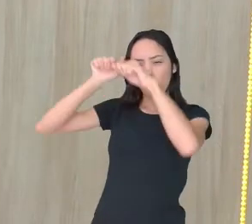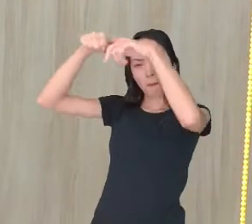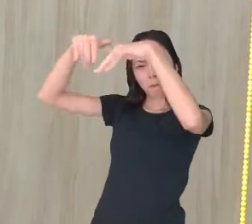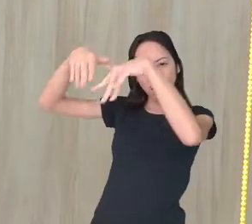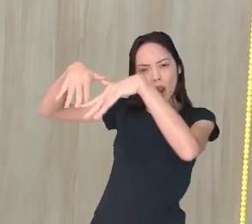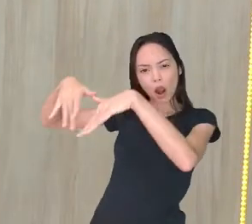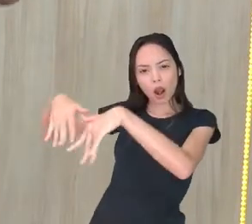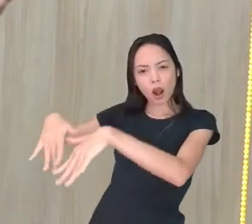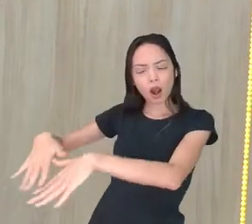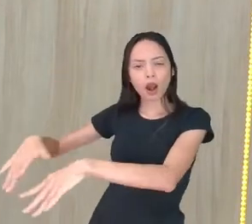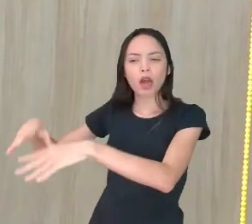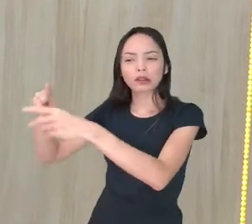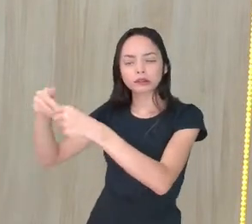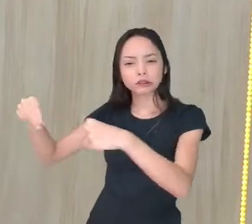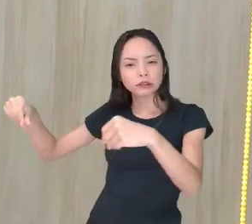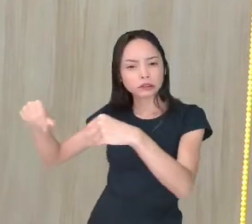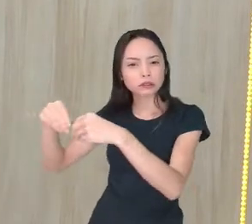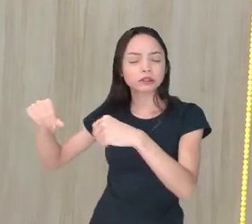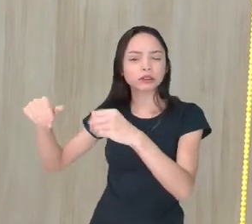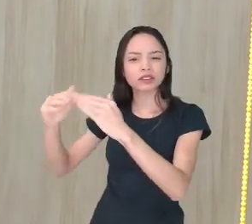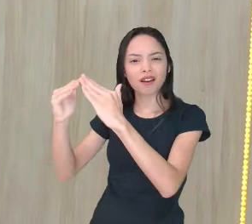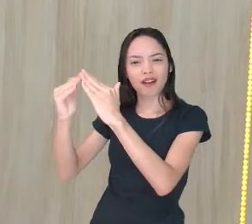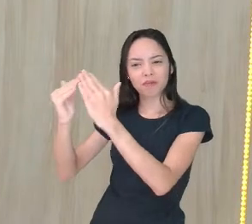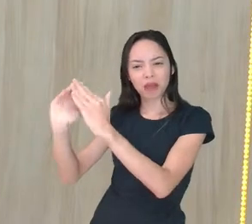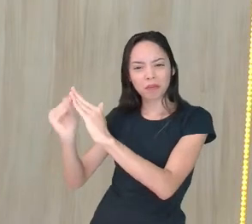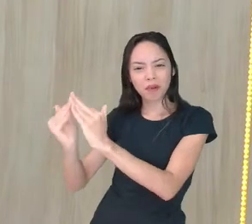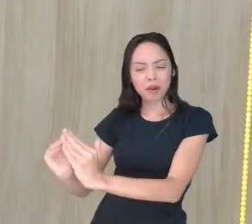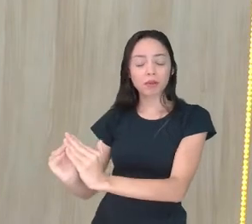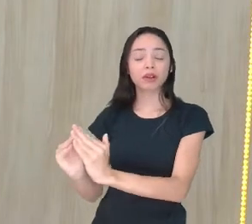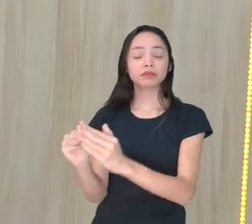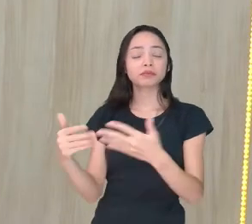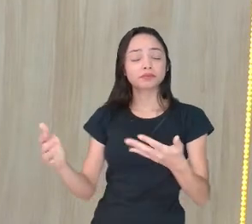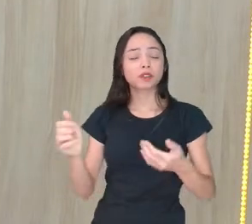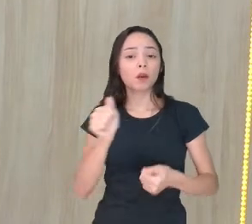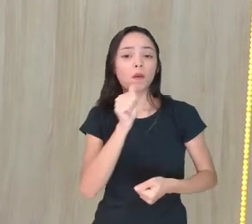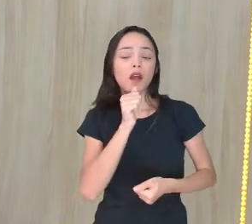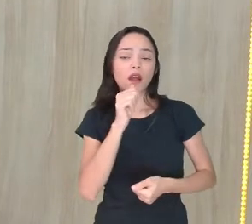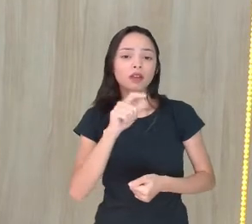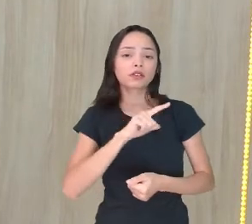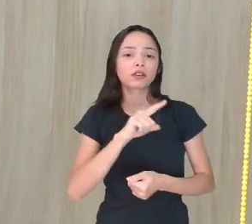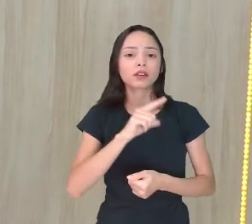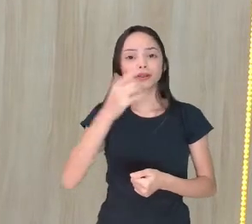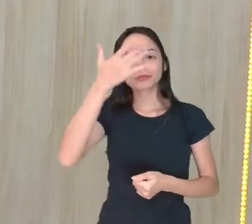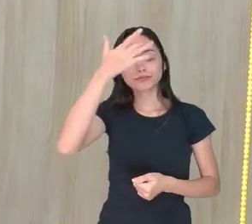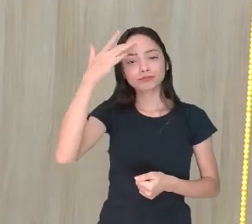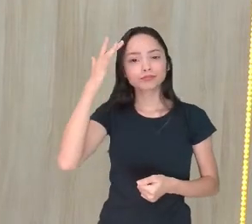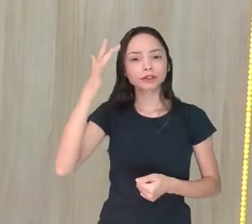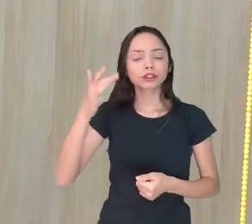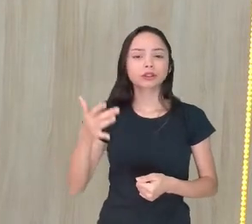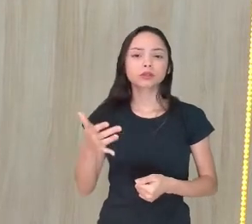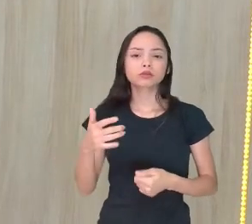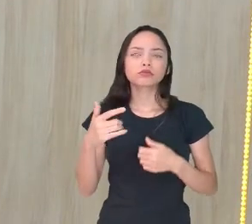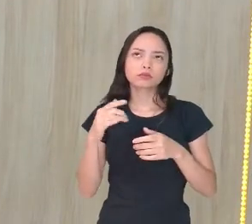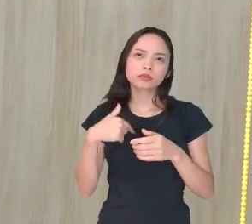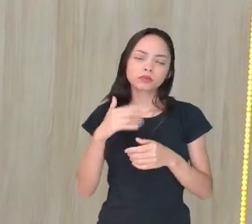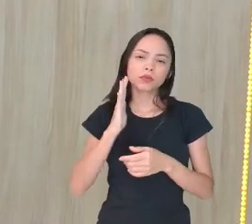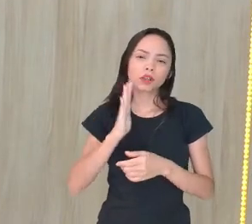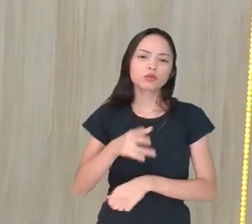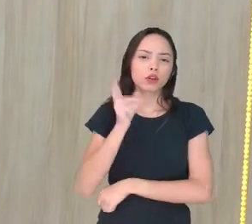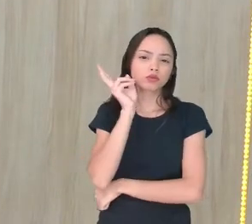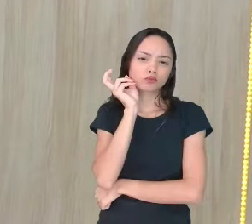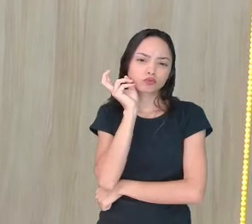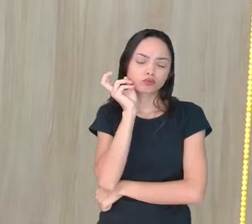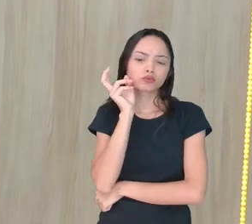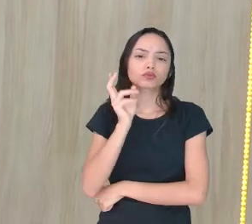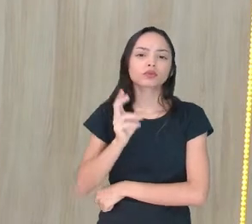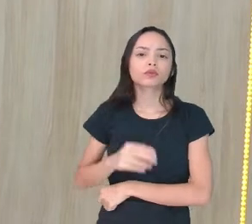E recentemente a gente ainda tem algumas pessoas que vez ou outra eu pelo menos escuto, né, no rádio,